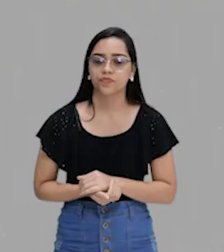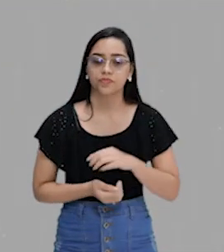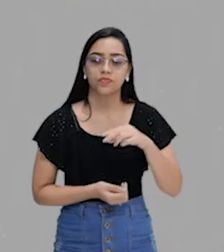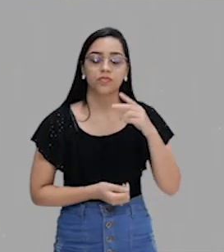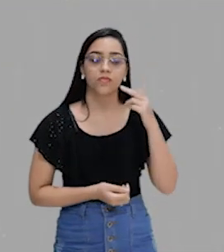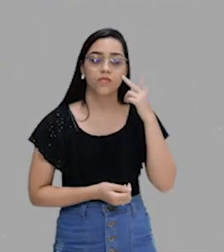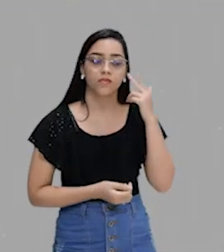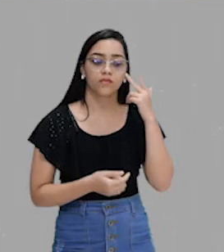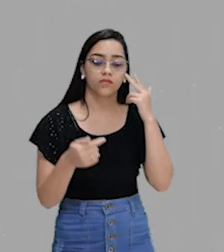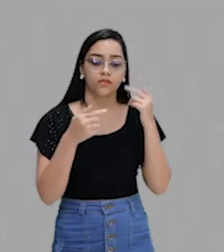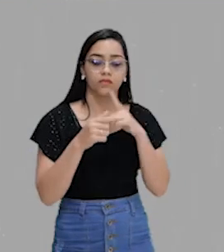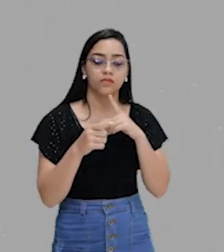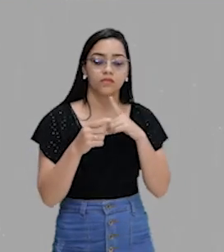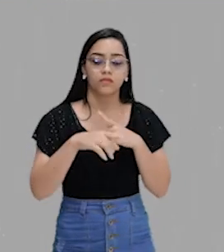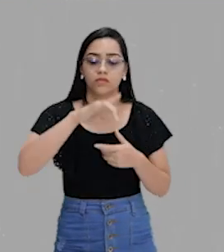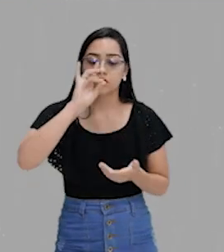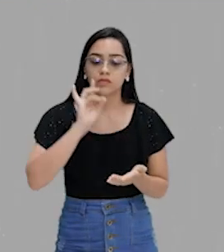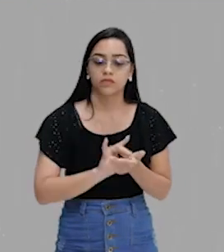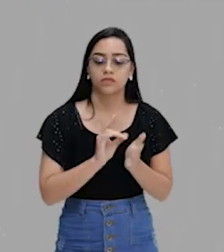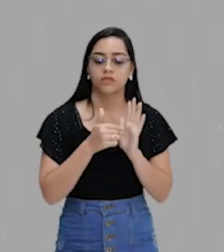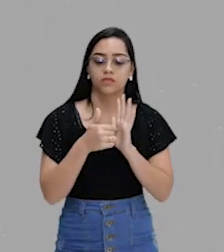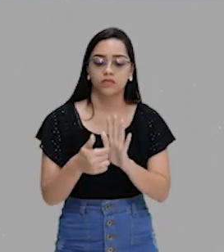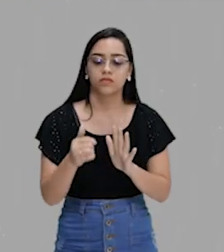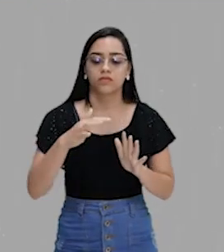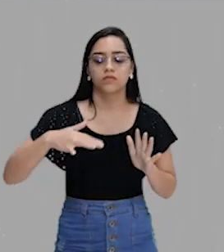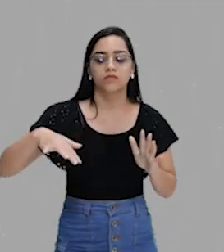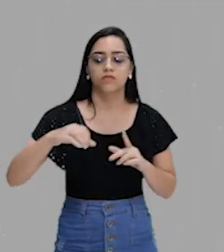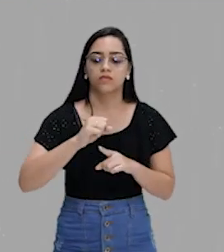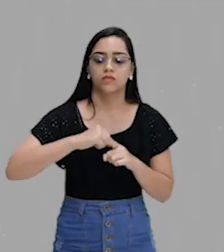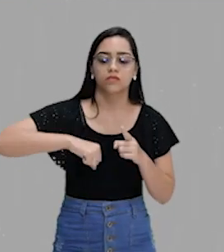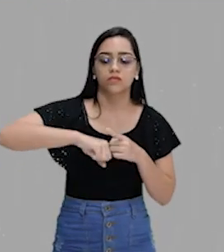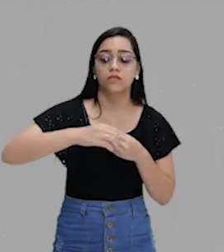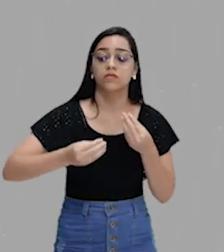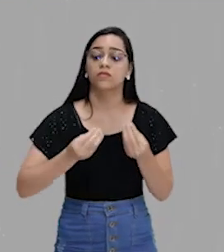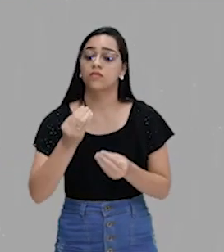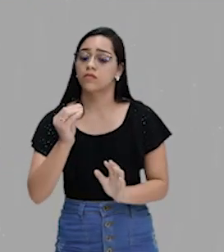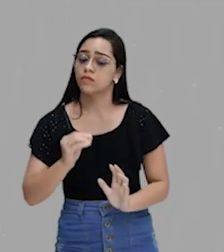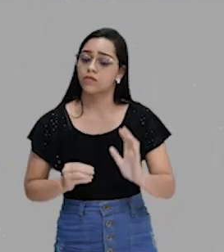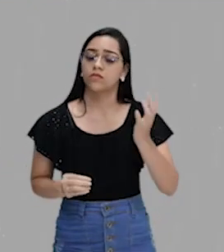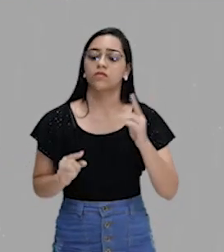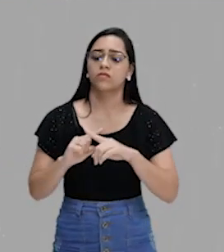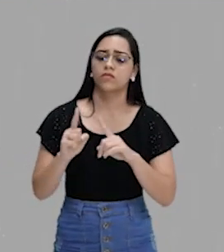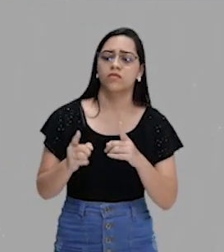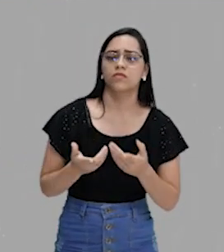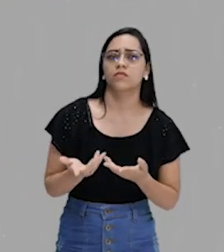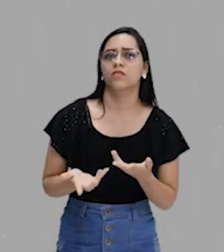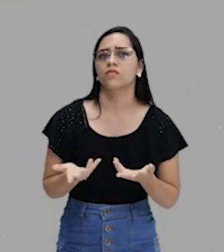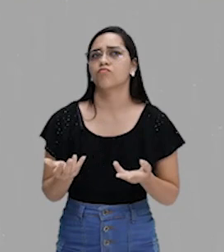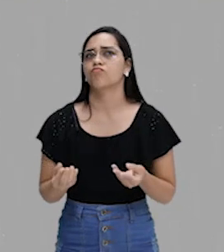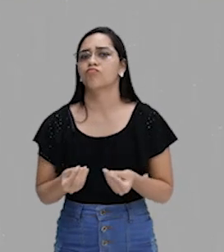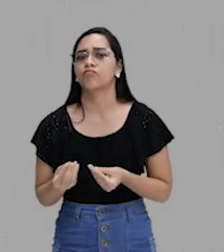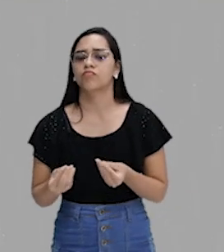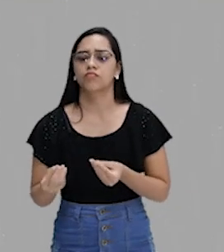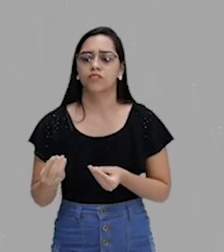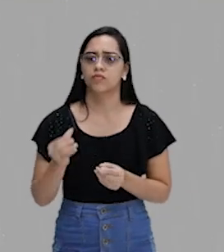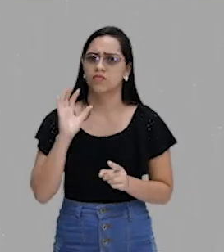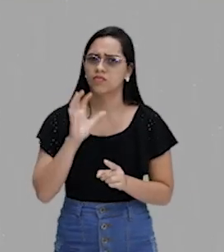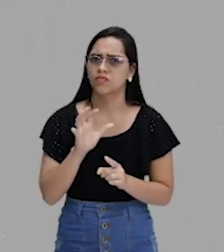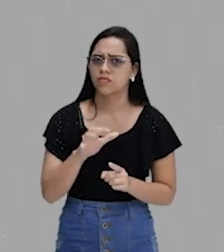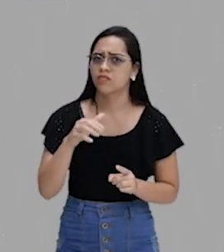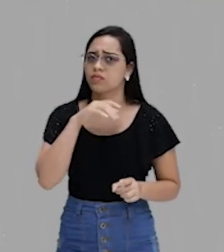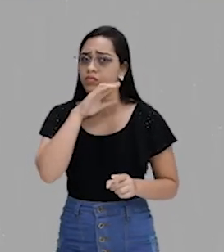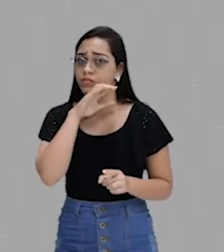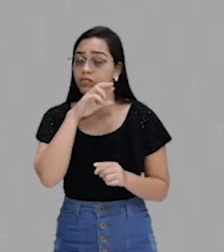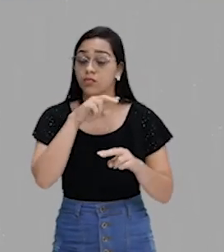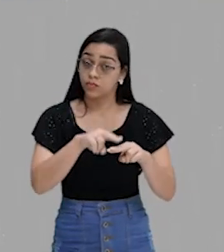ele radicaliza essa apresentação da sociedade como ela é, mas de forma bem mais agressiva.